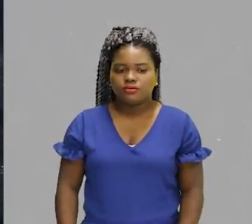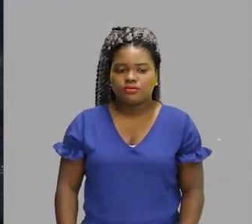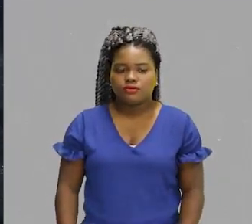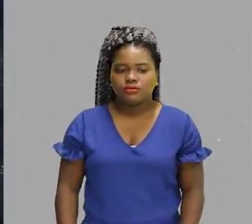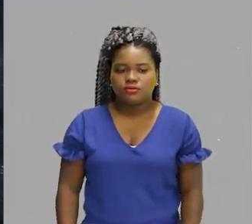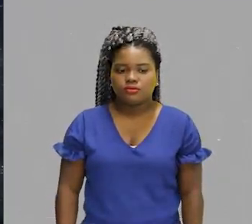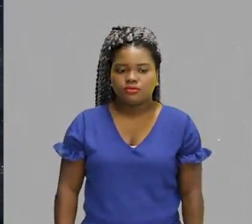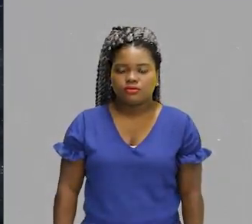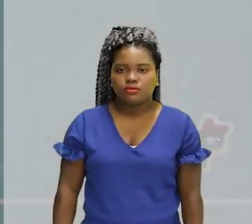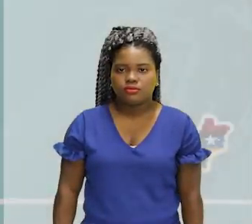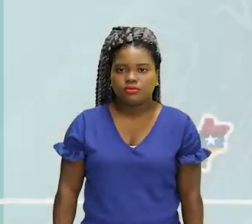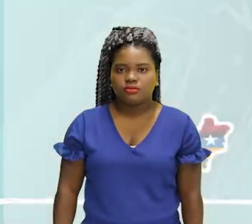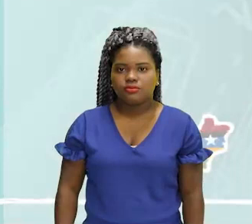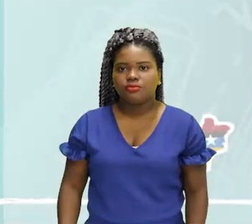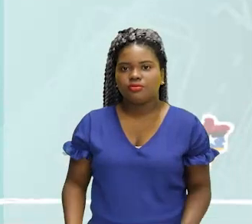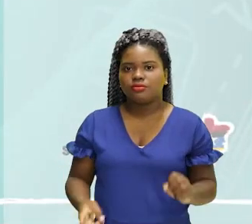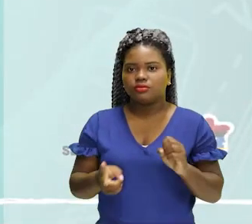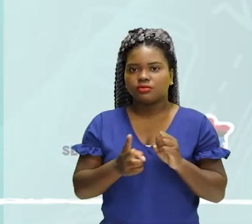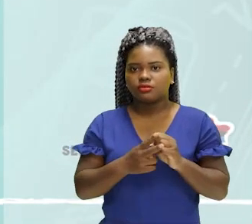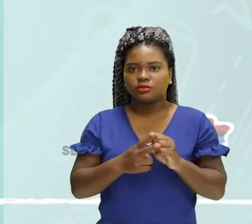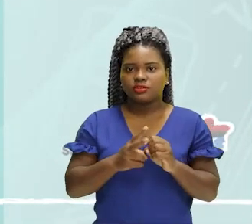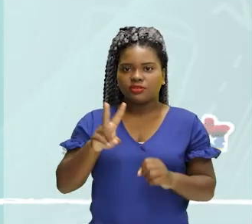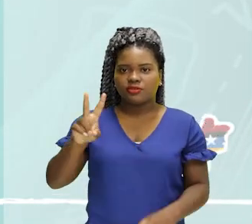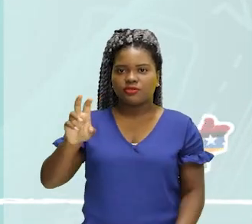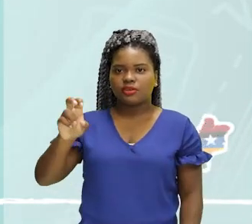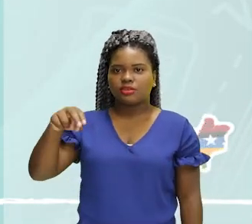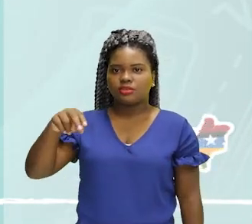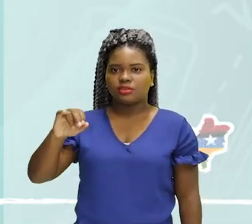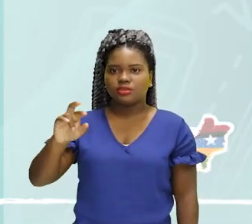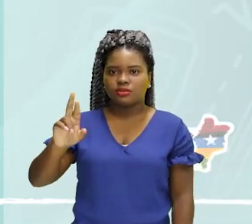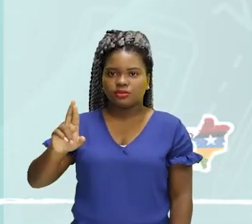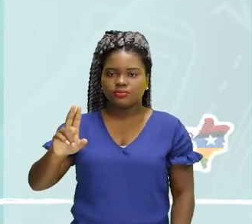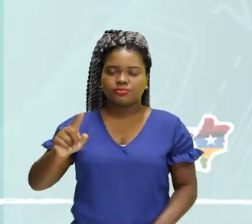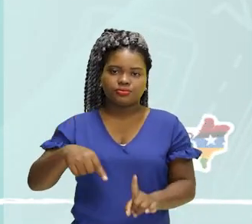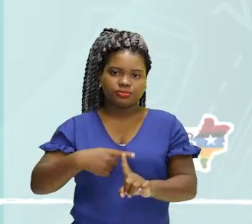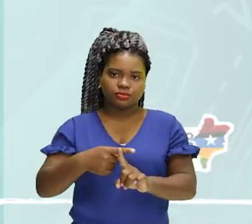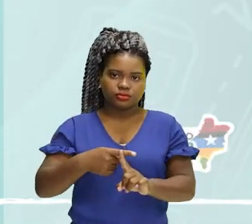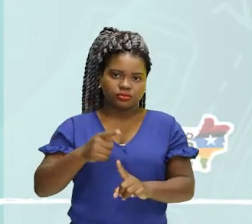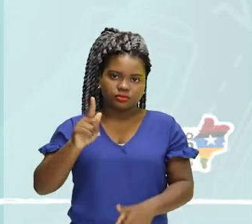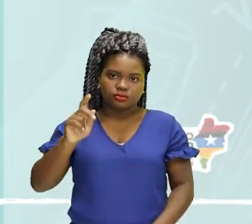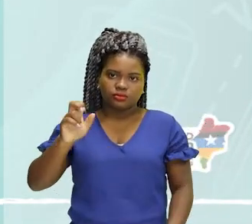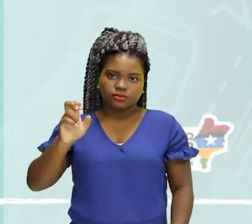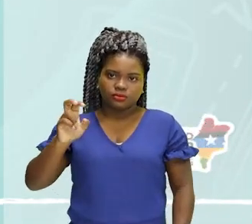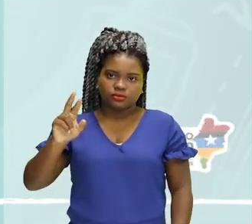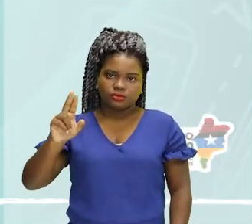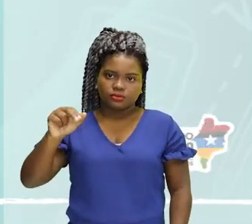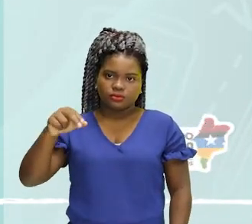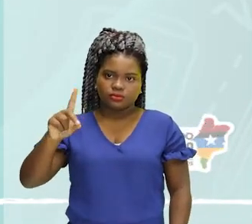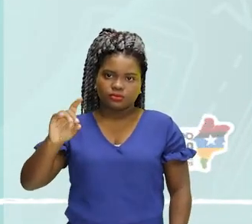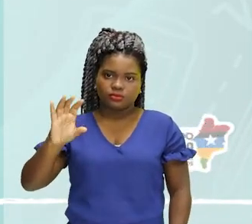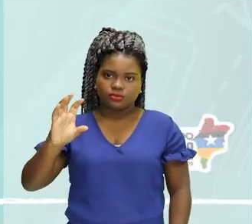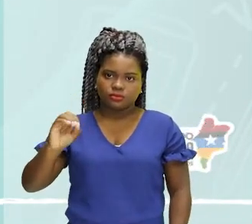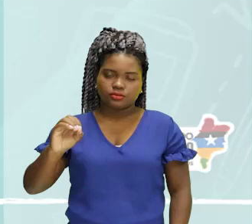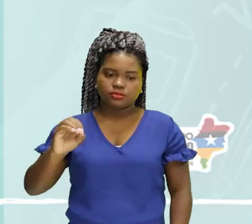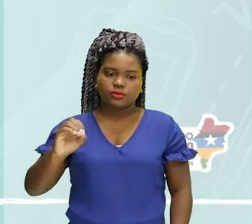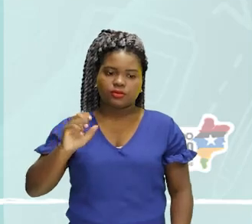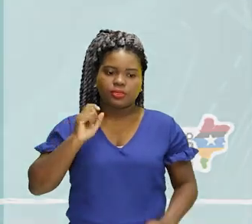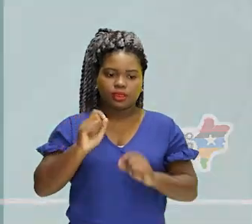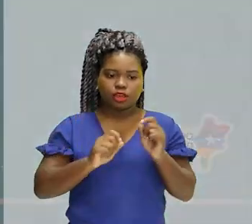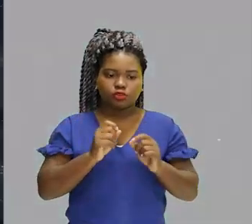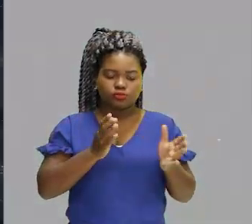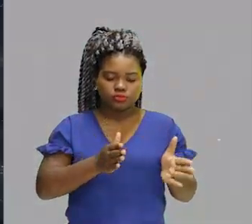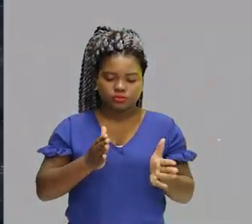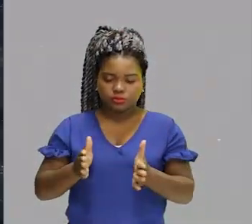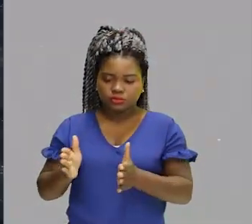perigosa. Venir. Venir mais gerúndio indica o progresso de um processo que estava acontecendo